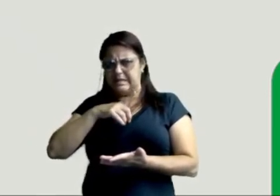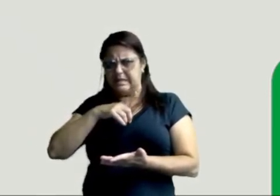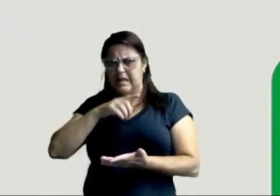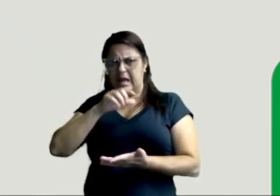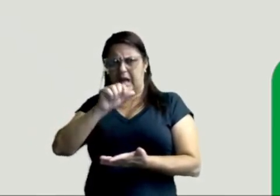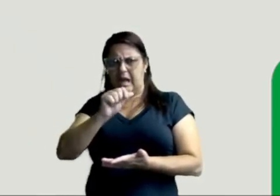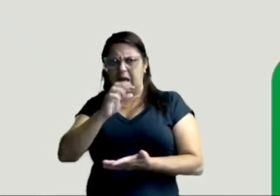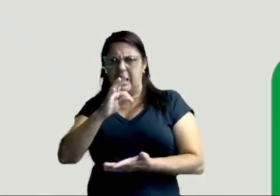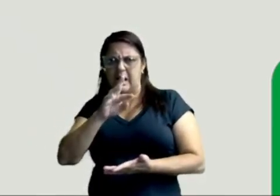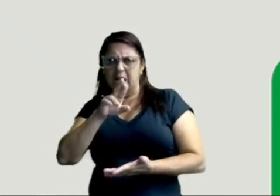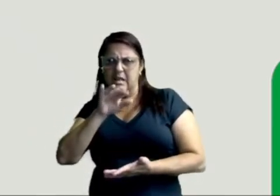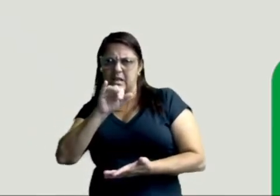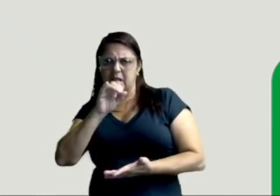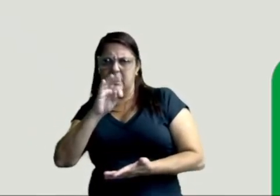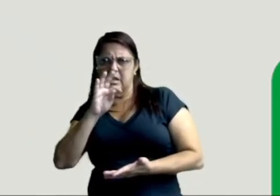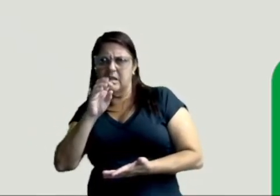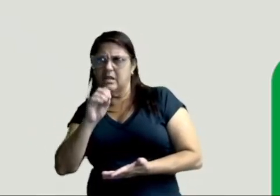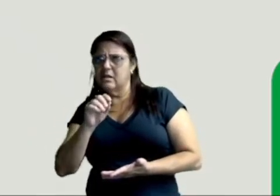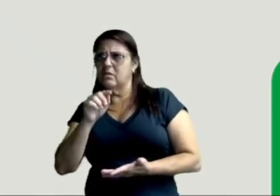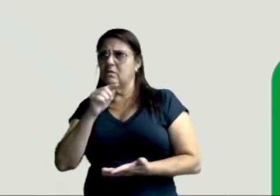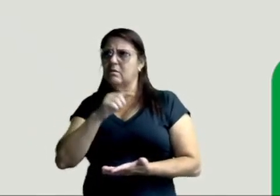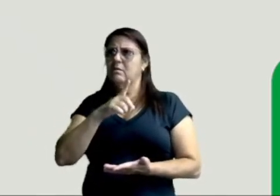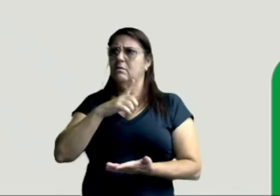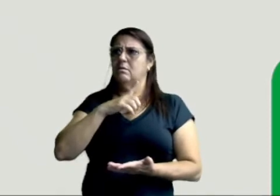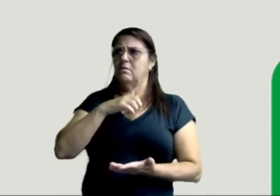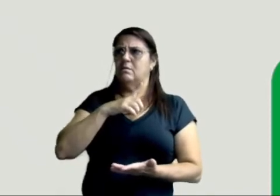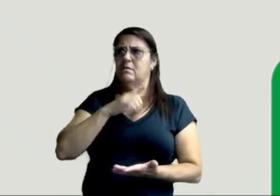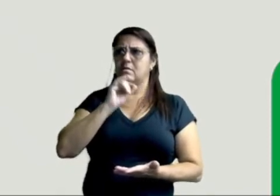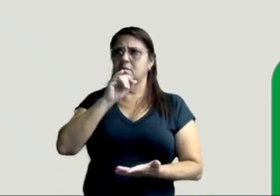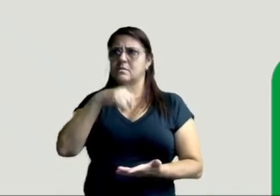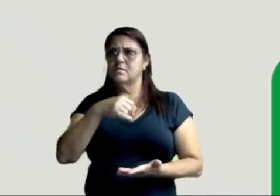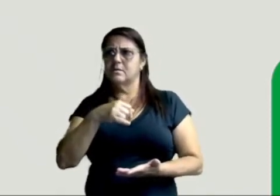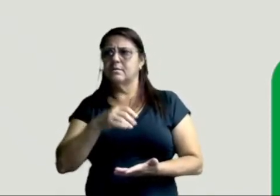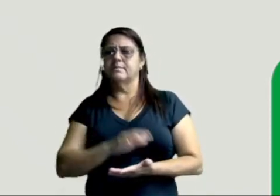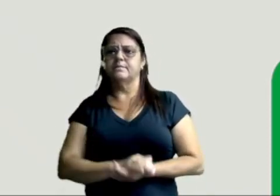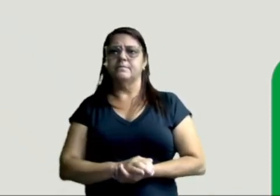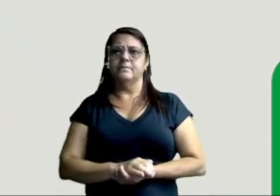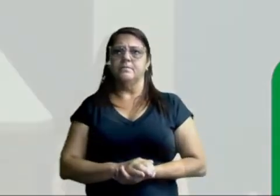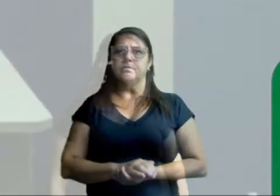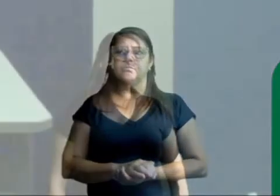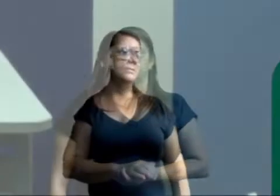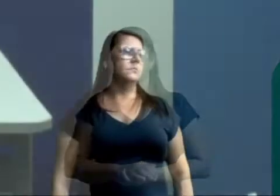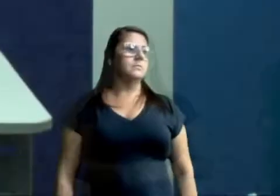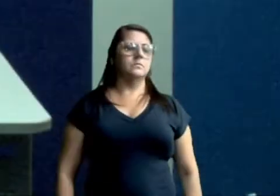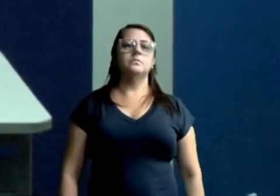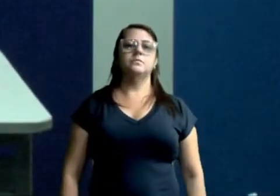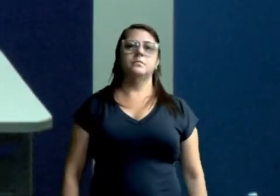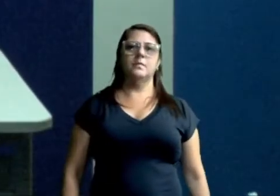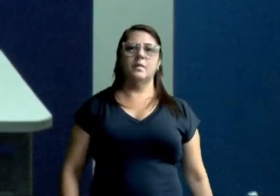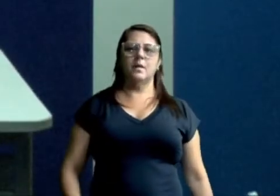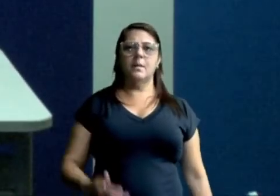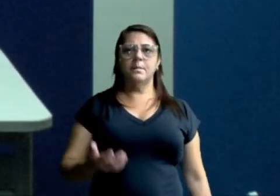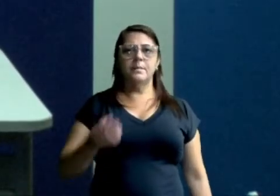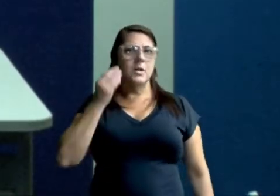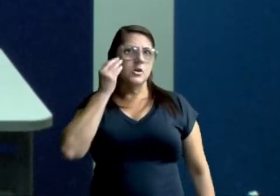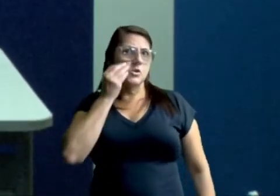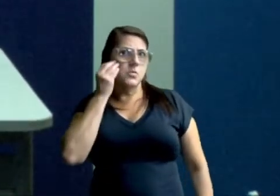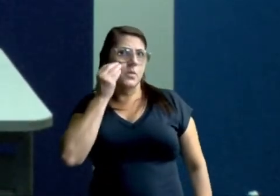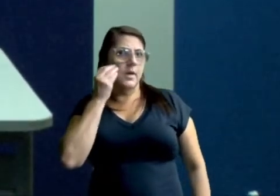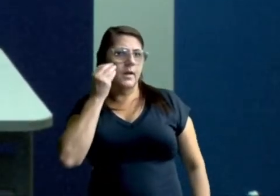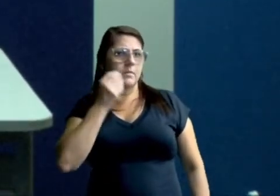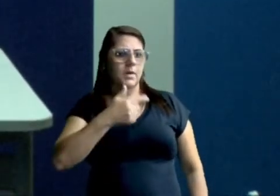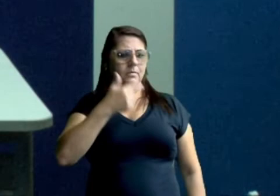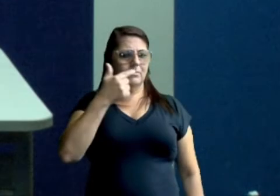Vamos voltar aqui novamente para o experimento para você ver aqui como isso funciona na prática. Beleza? Vamos ver lá? Ó, gente, como eu mostrei para vocês aqui,